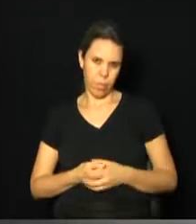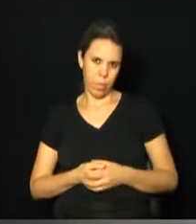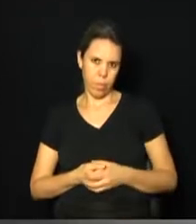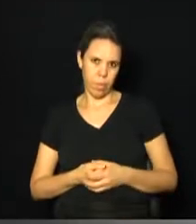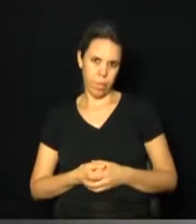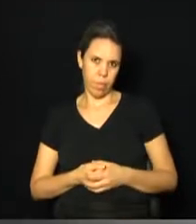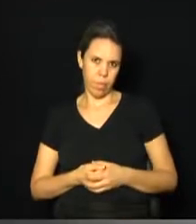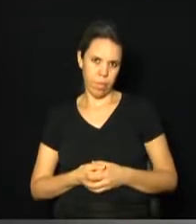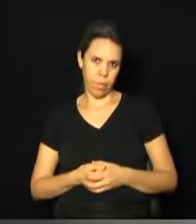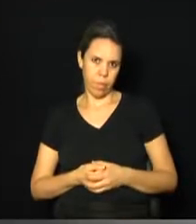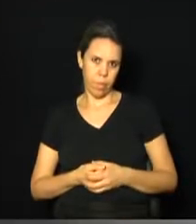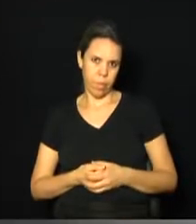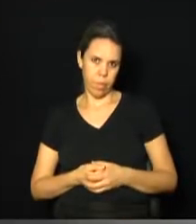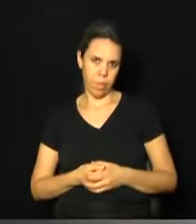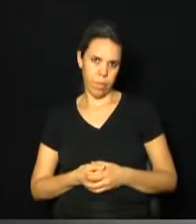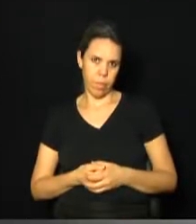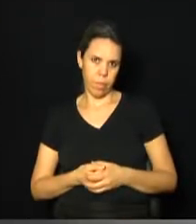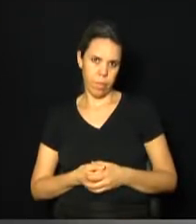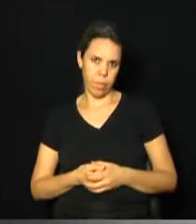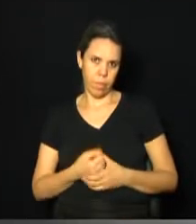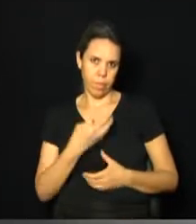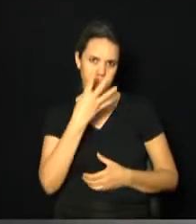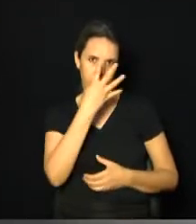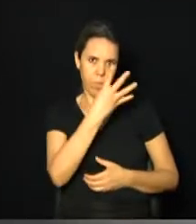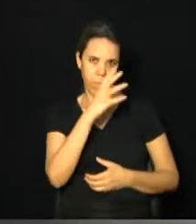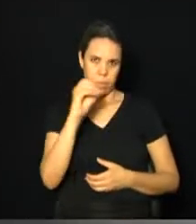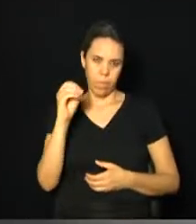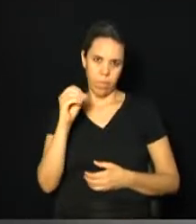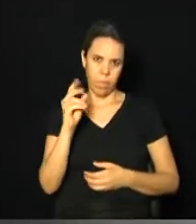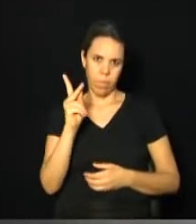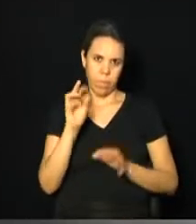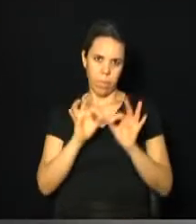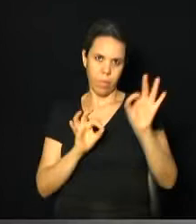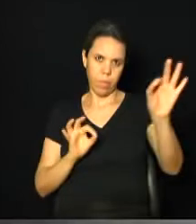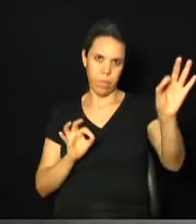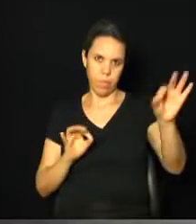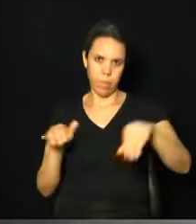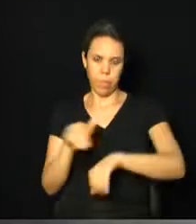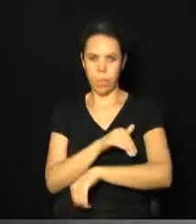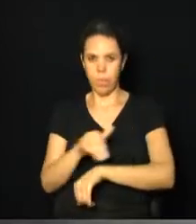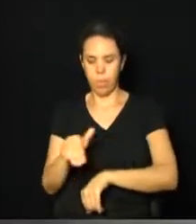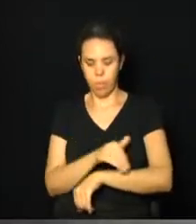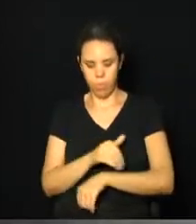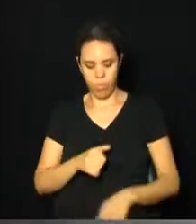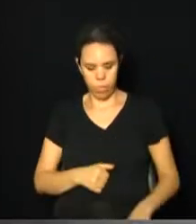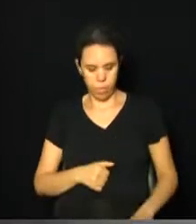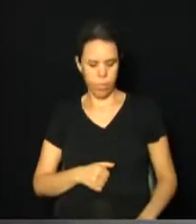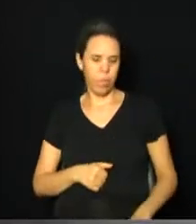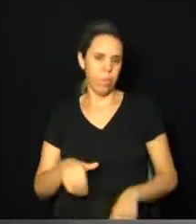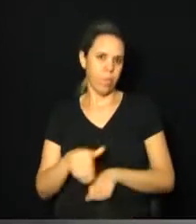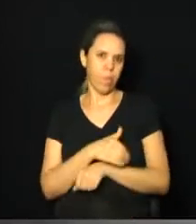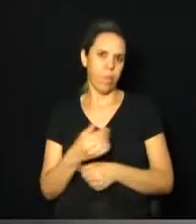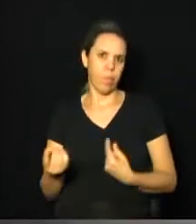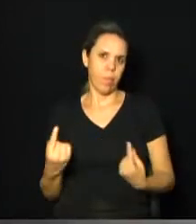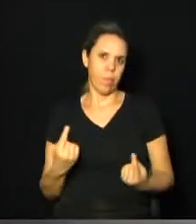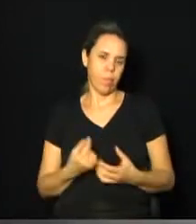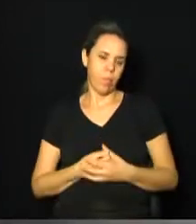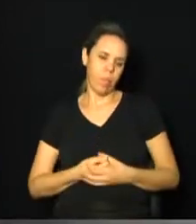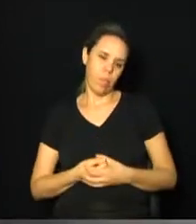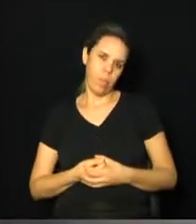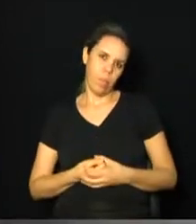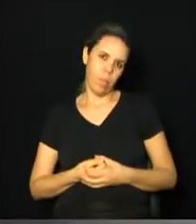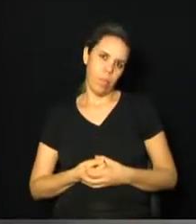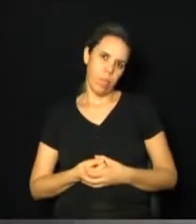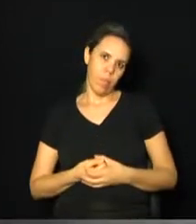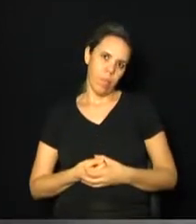Em torno de uns 400 e poucos quilômetros de ruas e estradas.